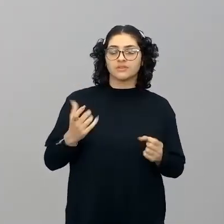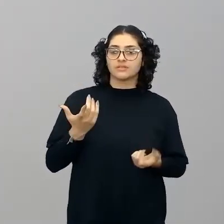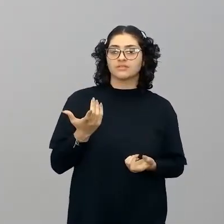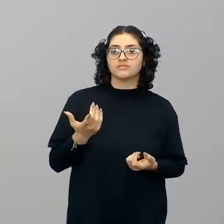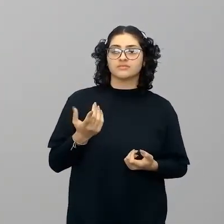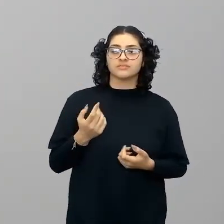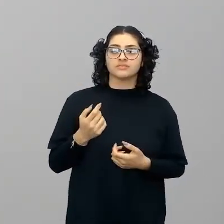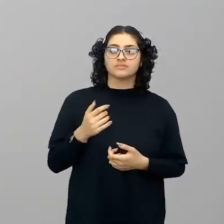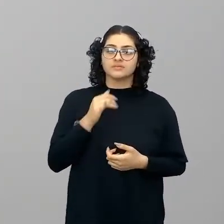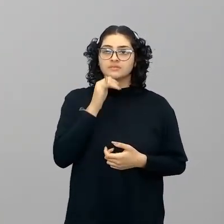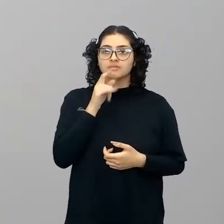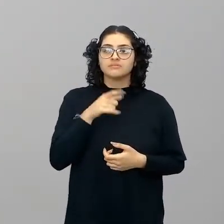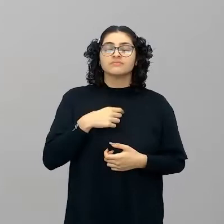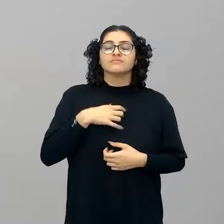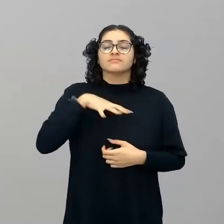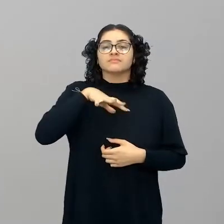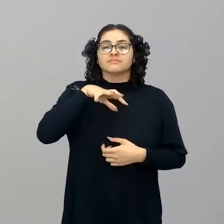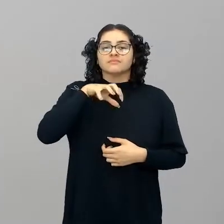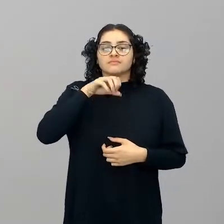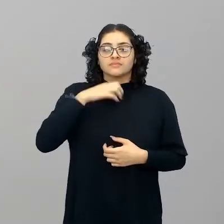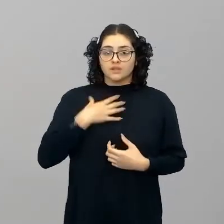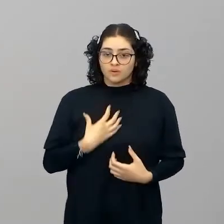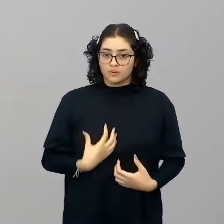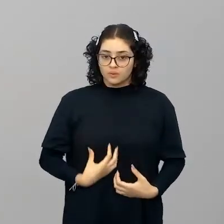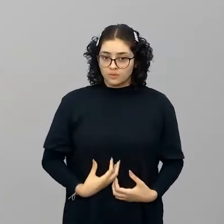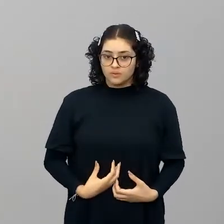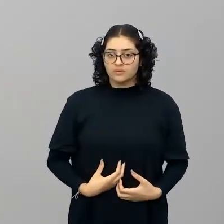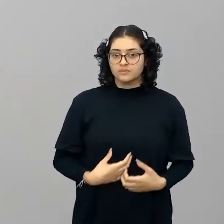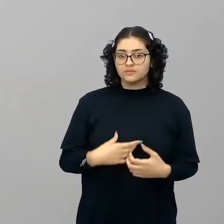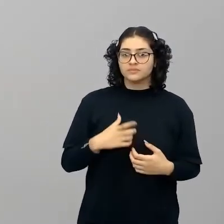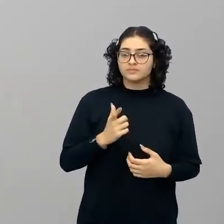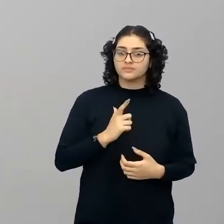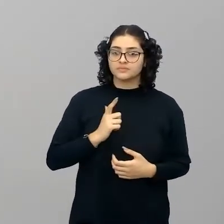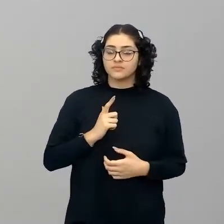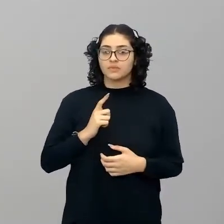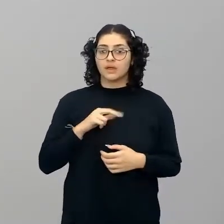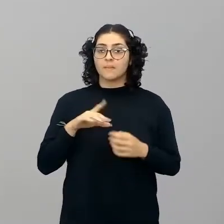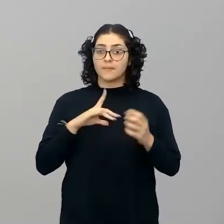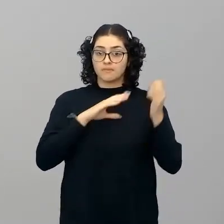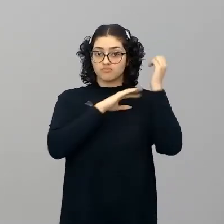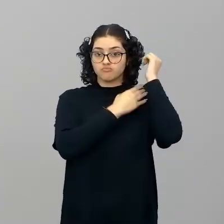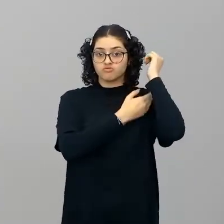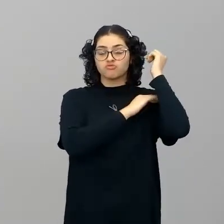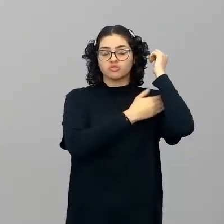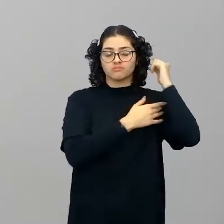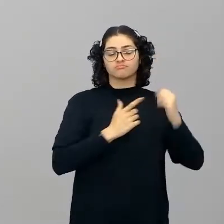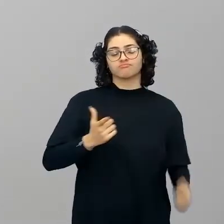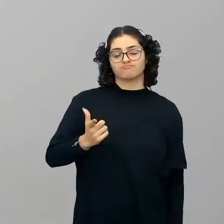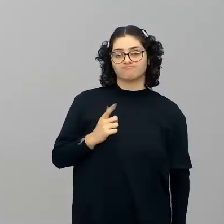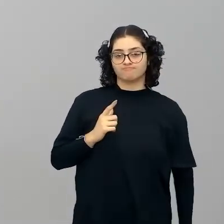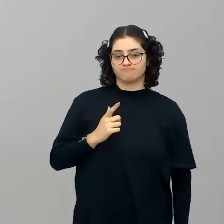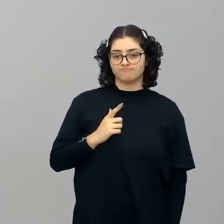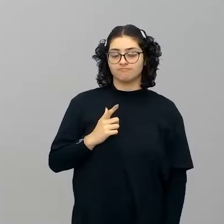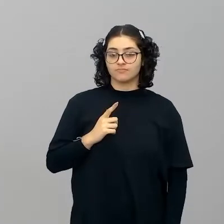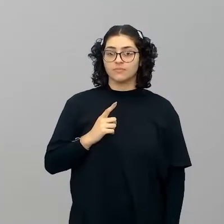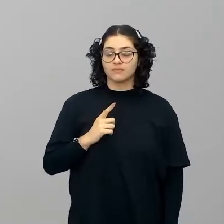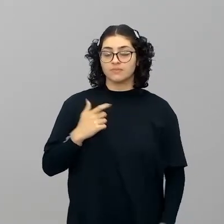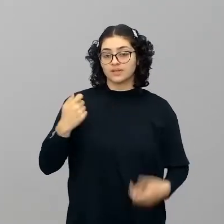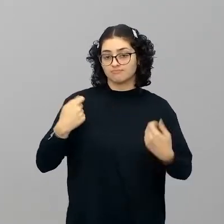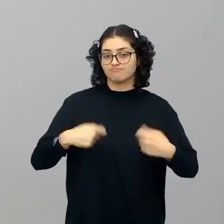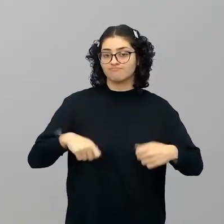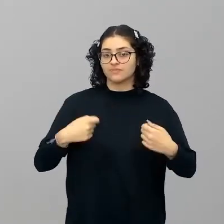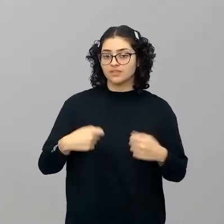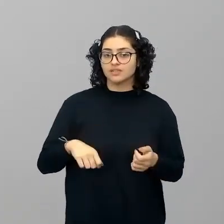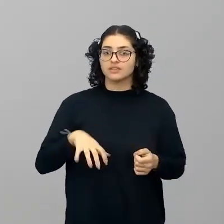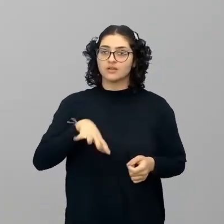exemplo, o sistema respiratório, né? O meu pulmão, por exemplo, está cheio ali de músculo para fazer essa distensão,